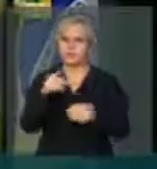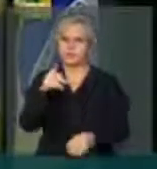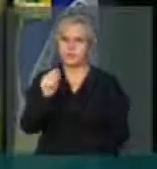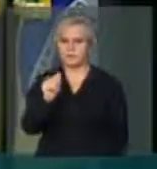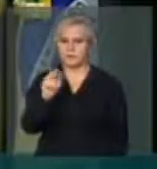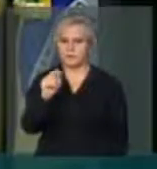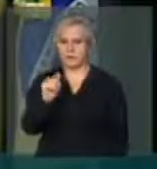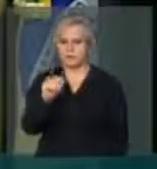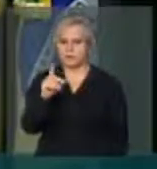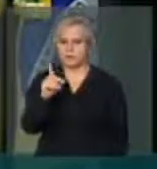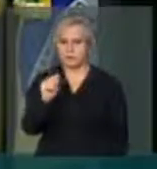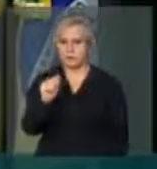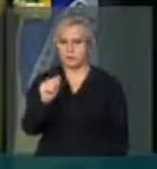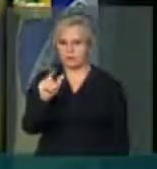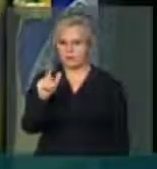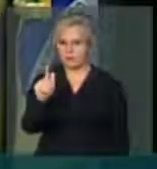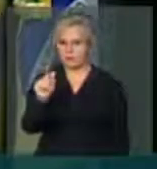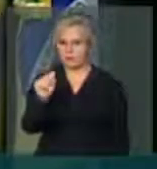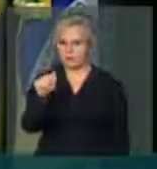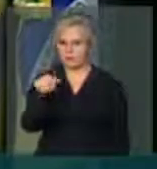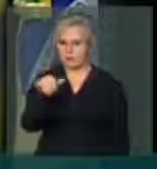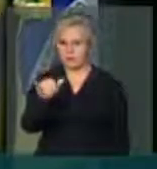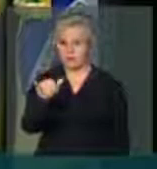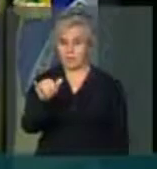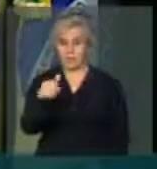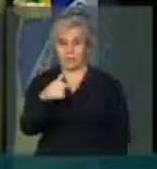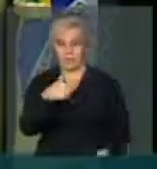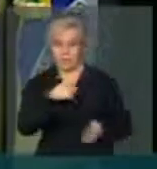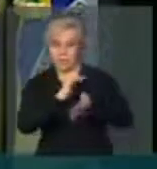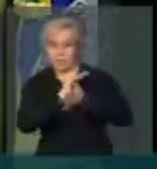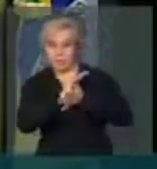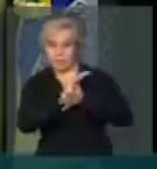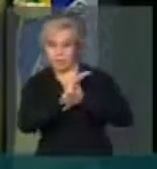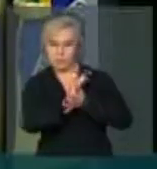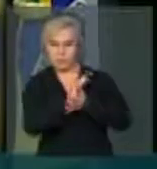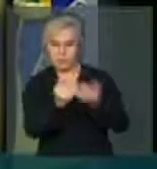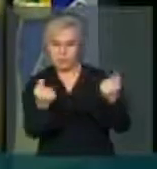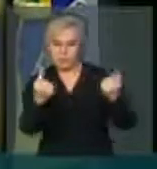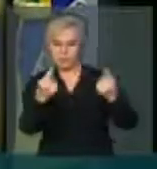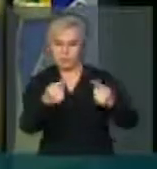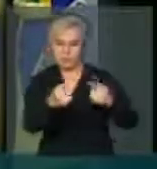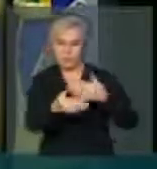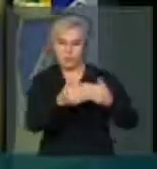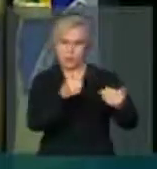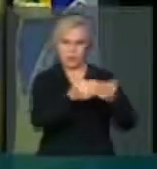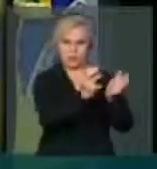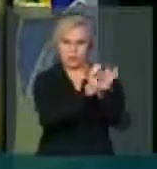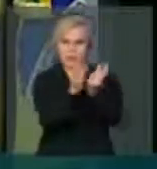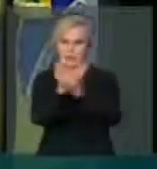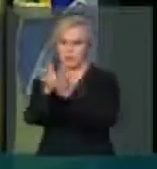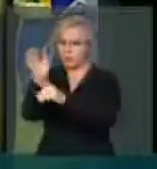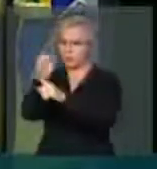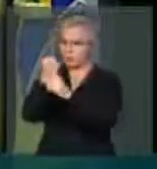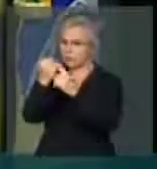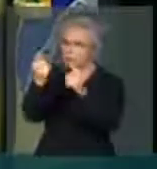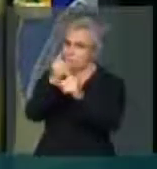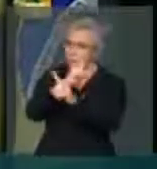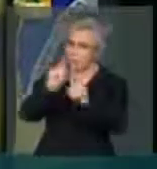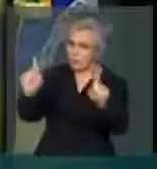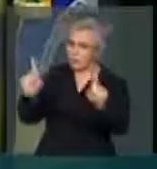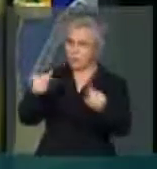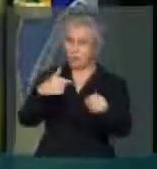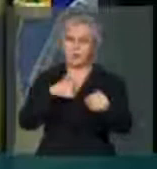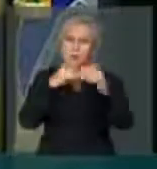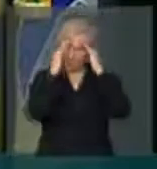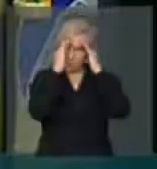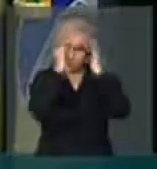Gay. Não tenho preconceito contra nenhum tipo de segmento social. Respeito às